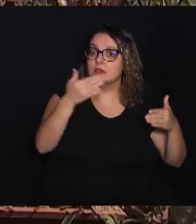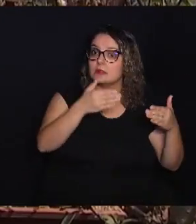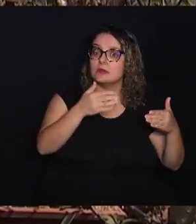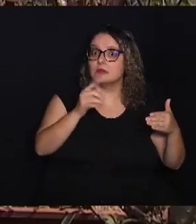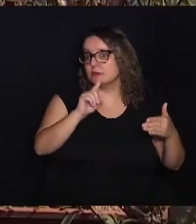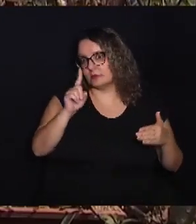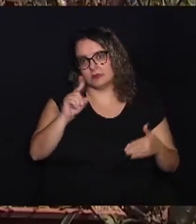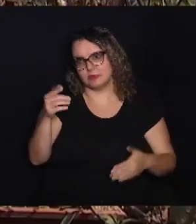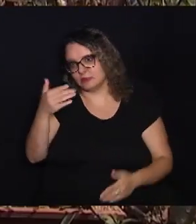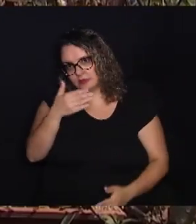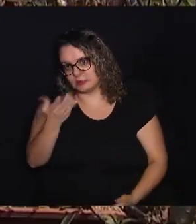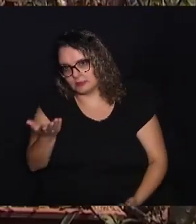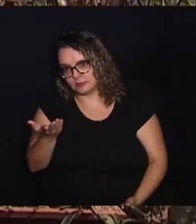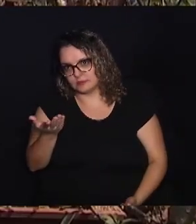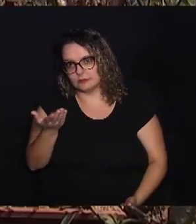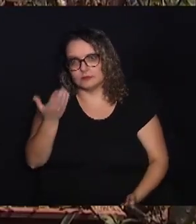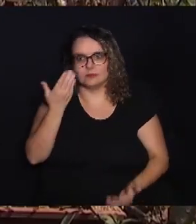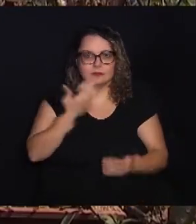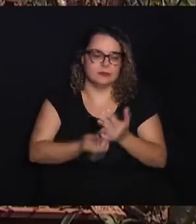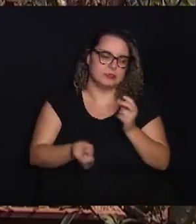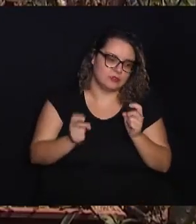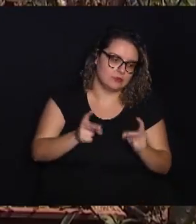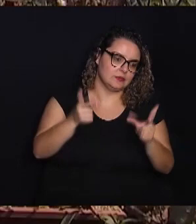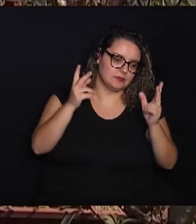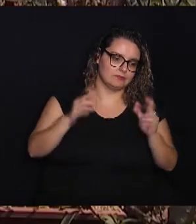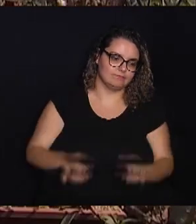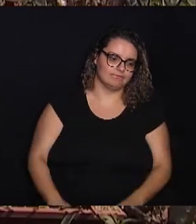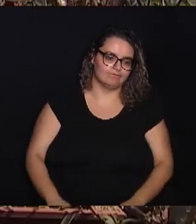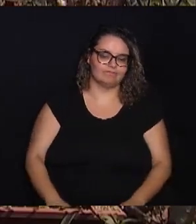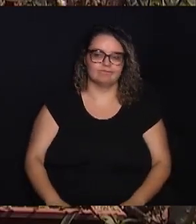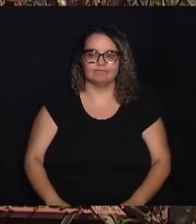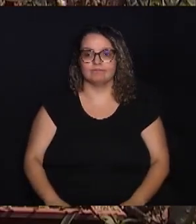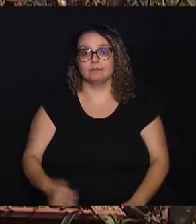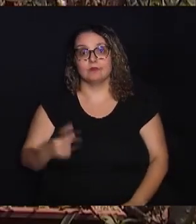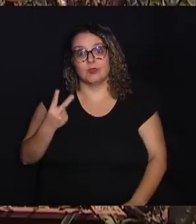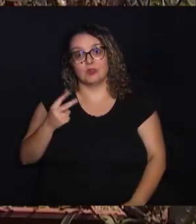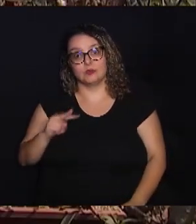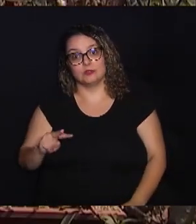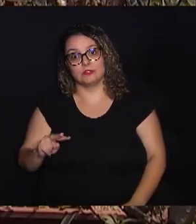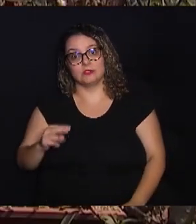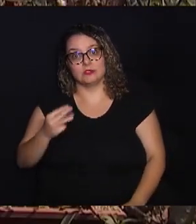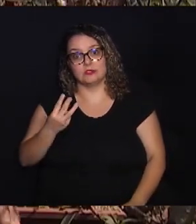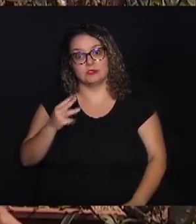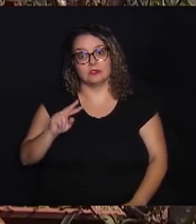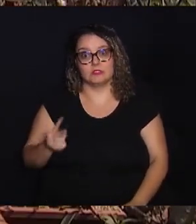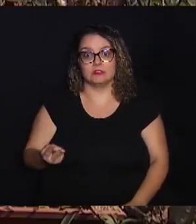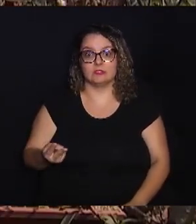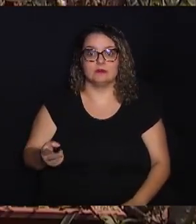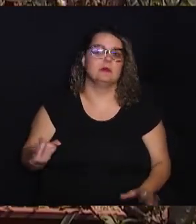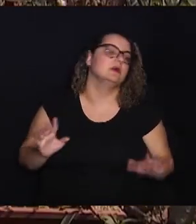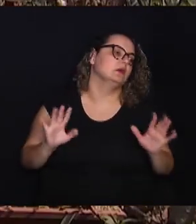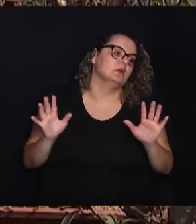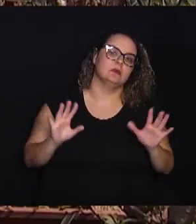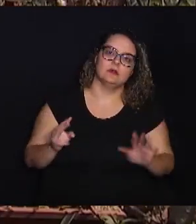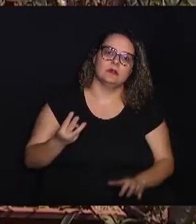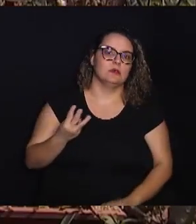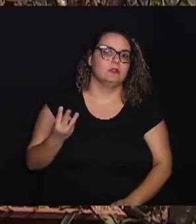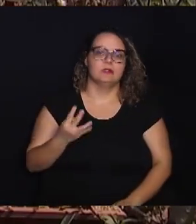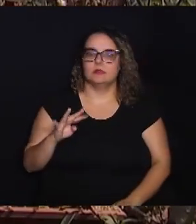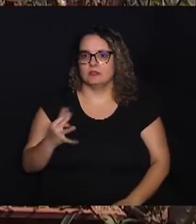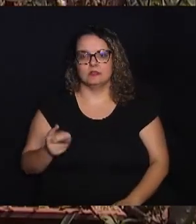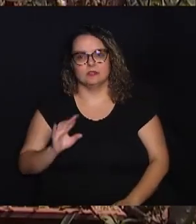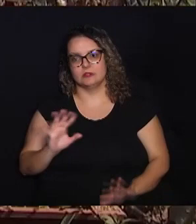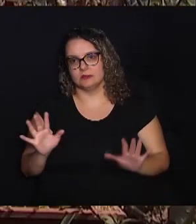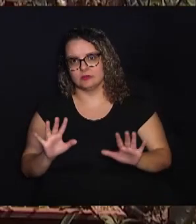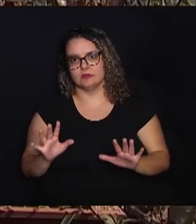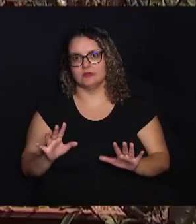ia. Perdi uma venda. Aconteceu 2 vezes, 3 vezes. Ah, não. Eu falei, não, terceira, quarta vez, não. Aí foi